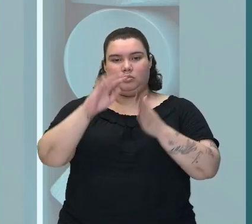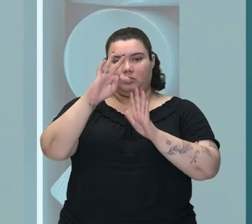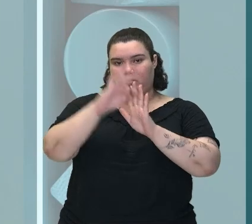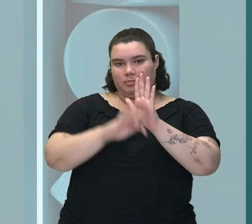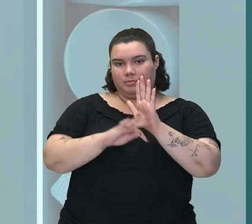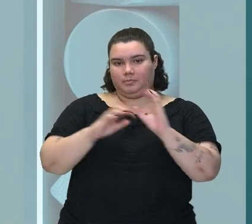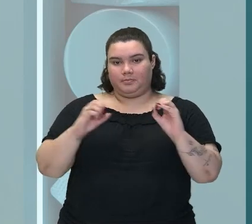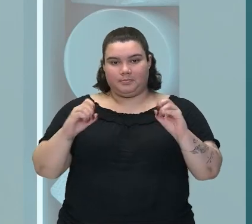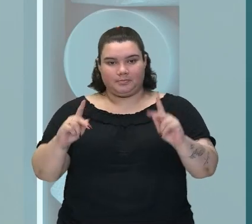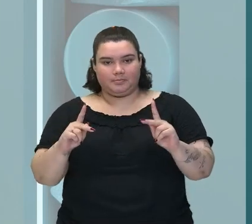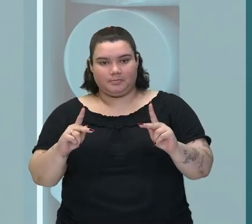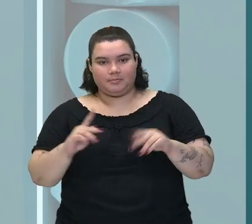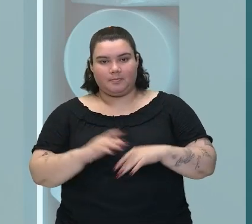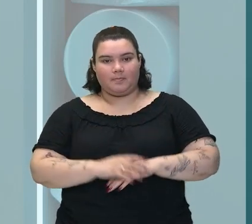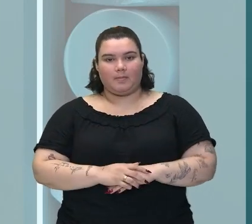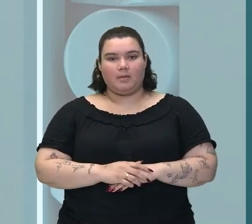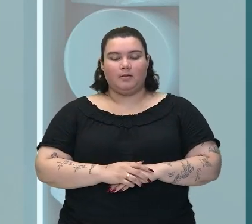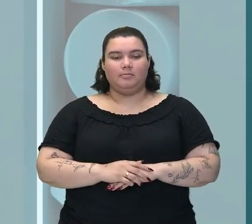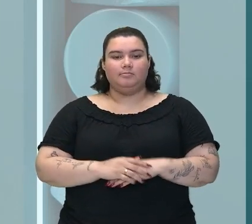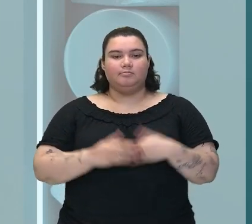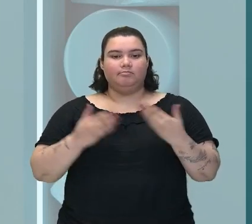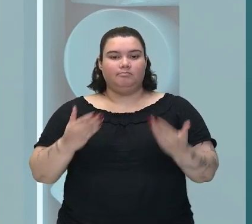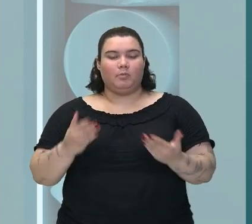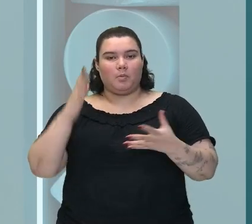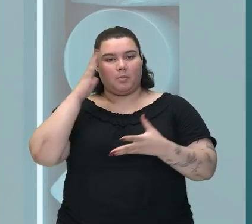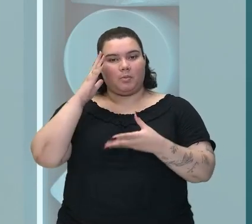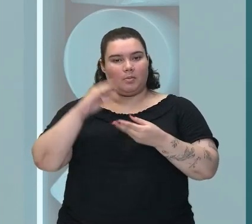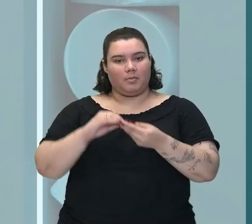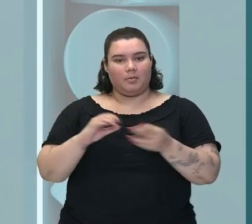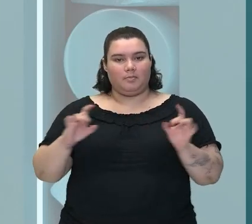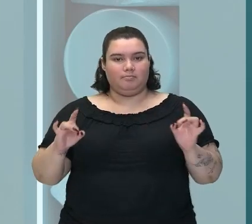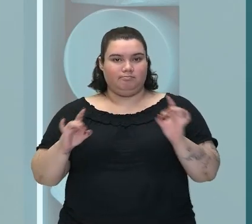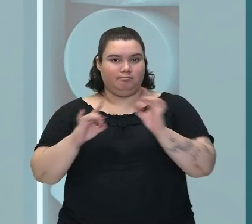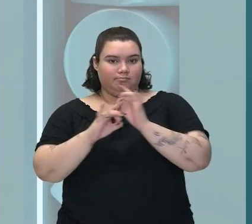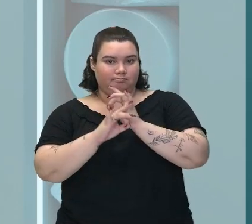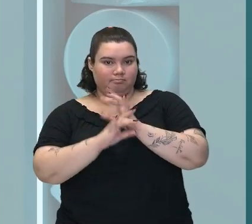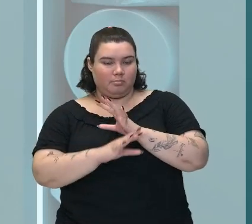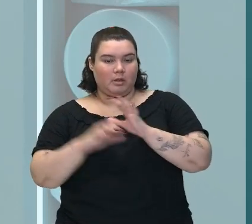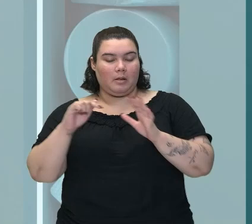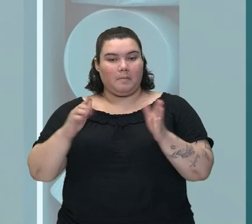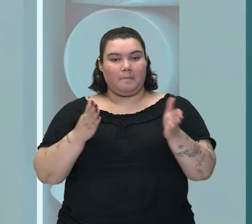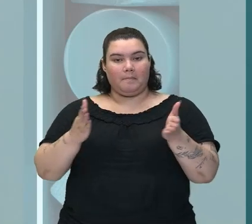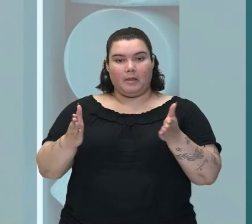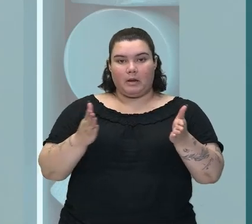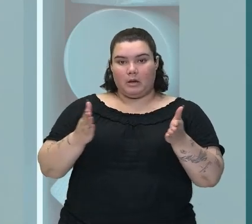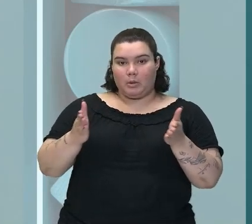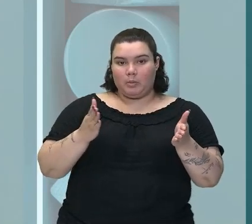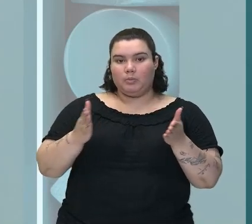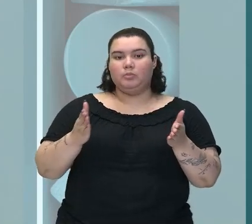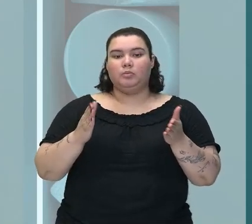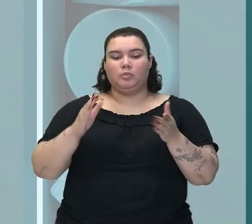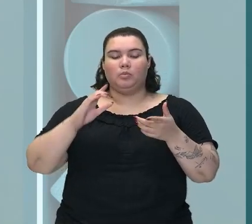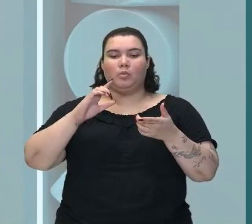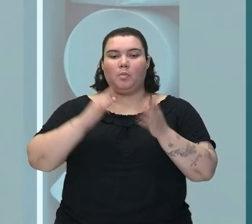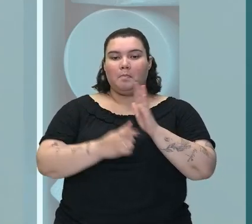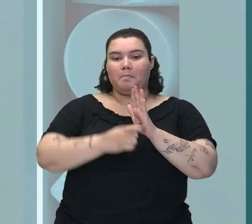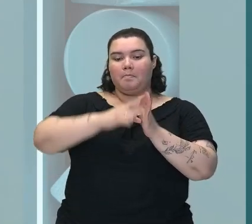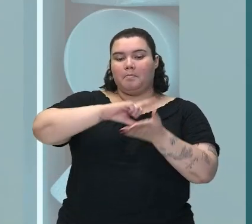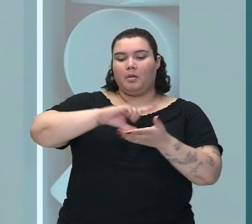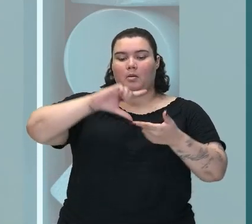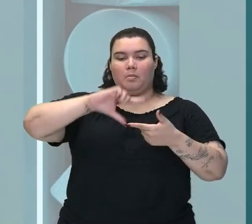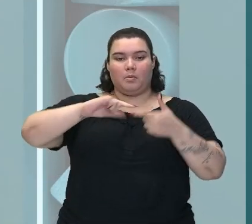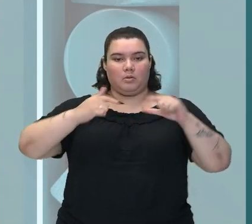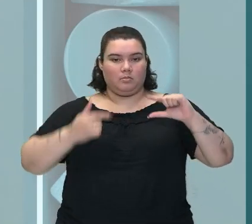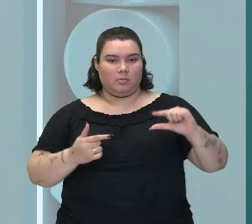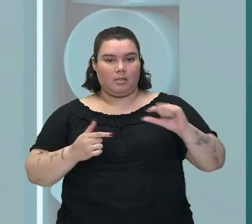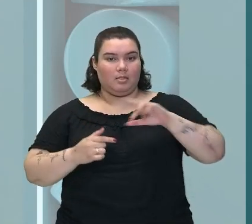textos. Ok, gente? Então, já que compreendemos tudo isso, que foi esse período aí conhecido como pré-modernismo, ressaltando que ele